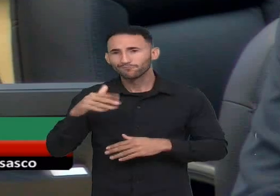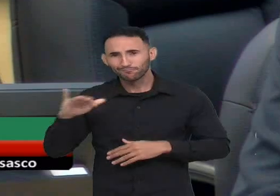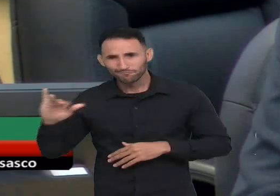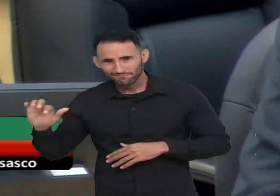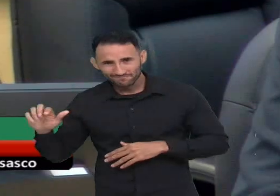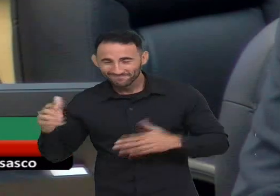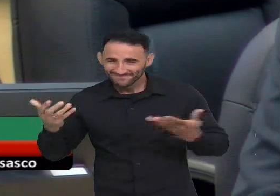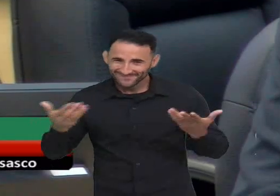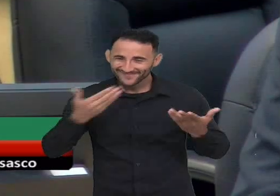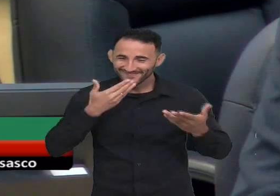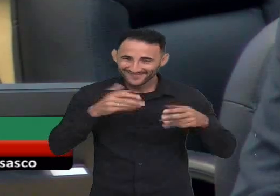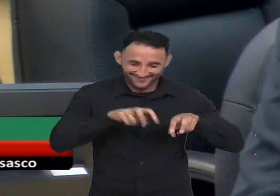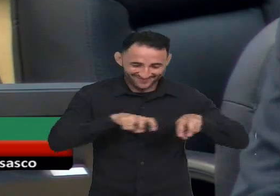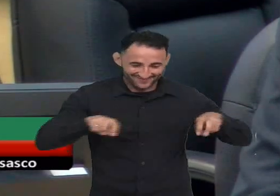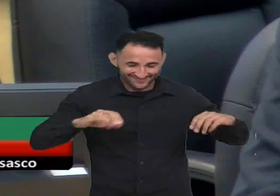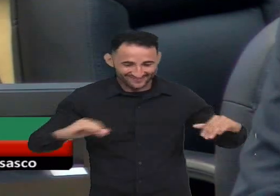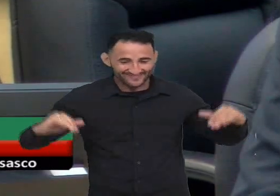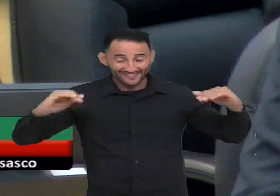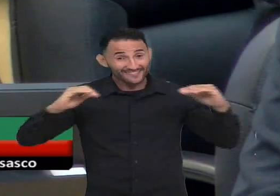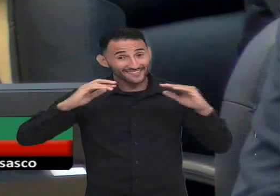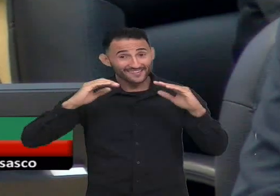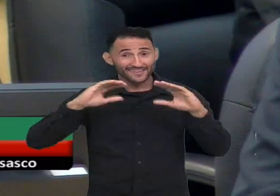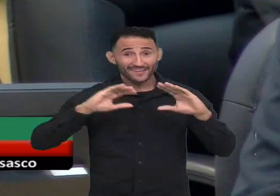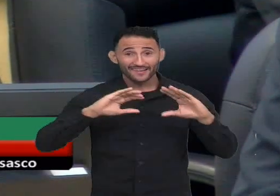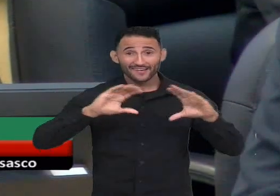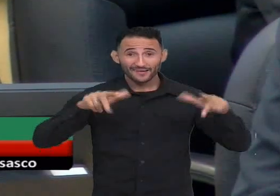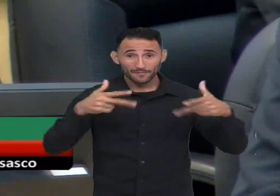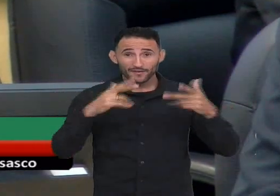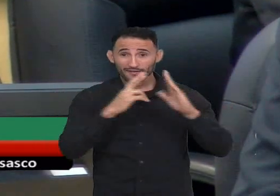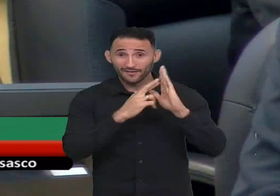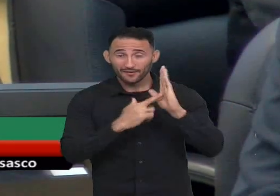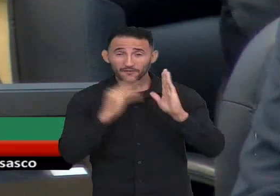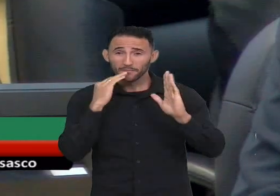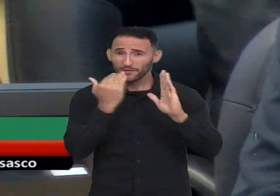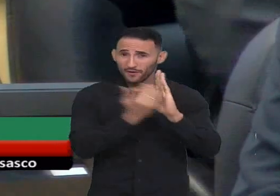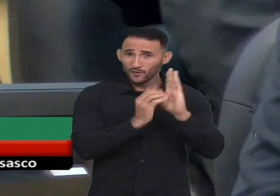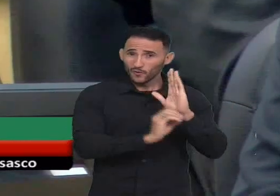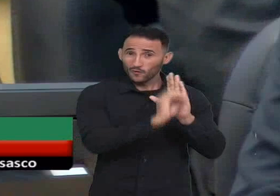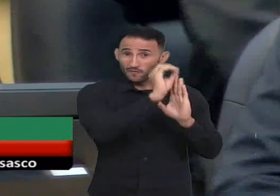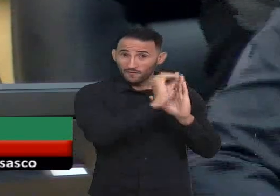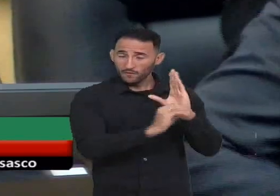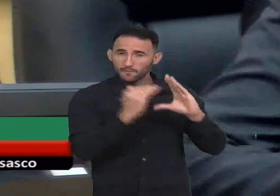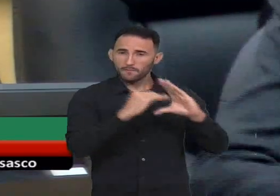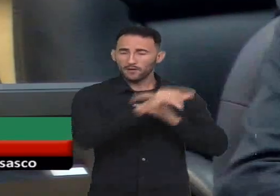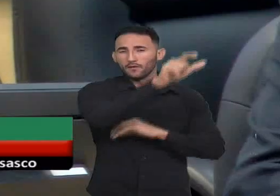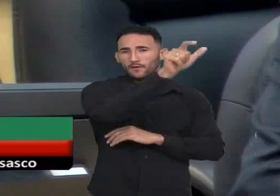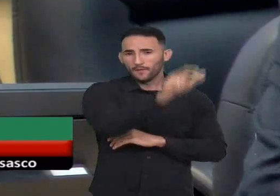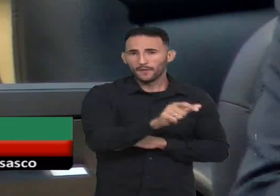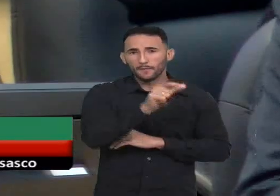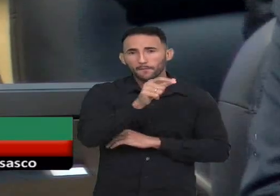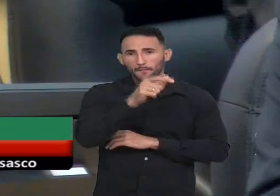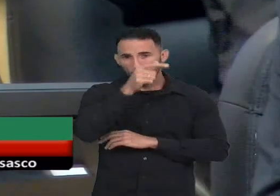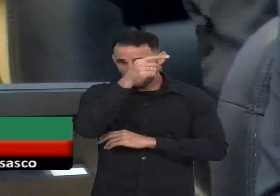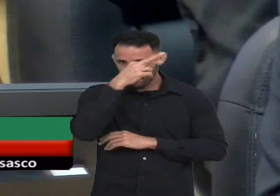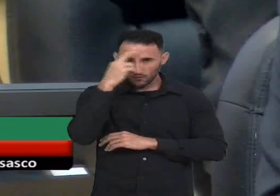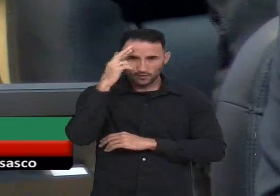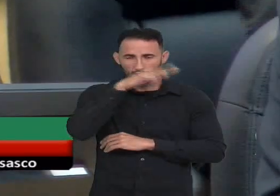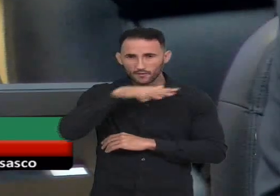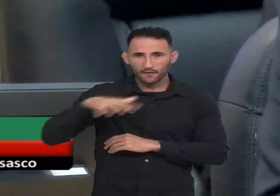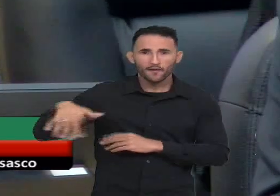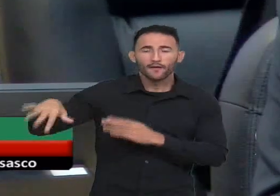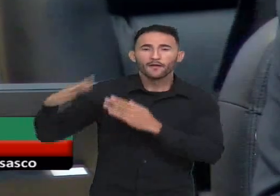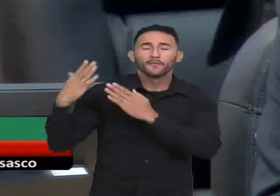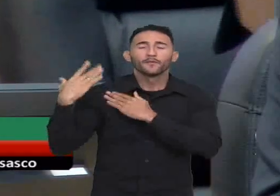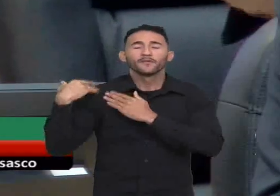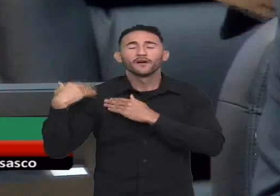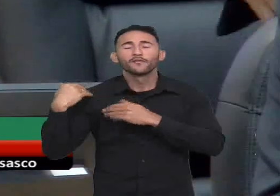mesa, observadas as formalidades regimentais, que seja enviado ofício ao senhor prefeito para que determine ao setor